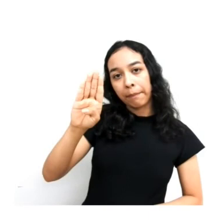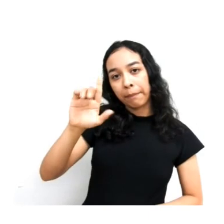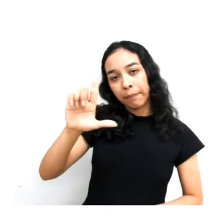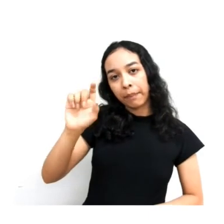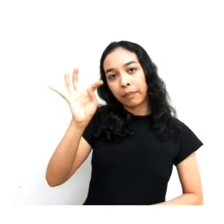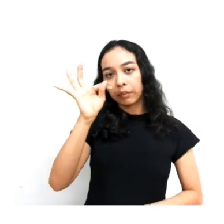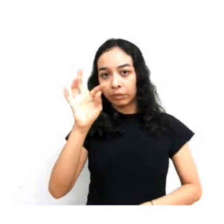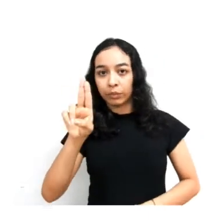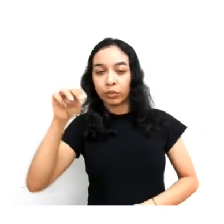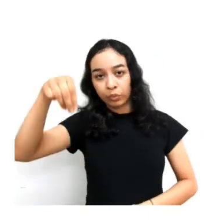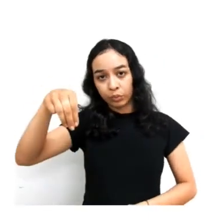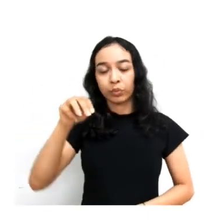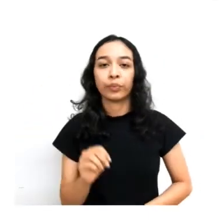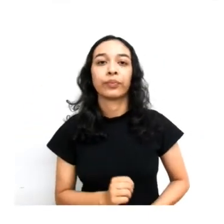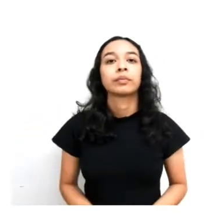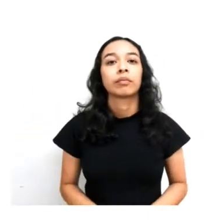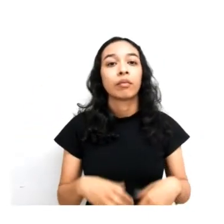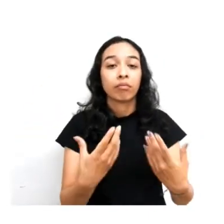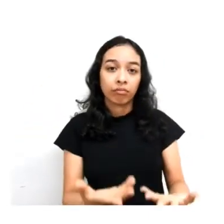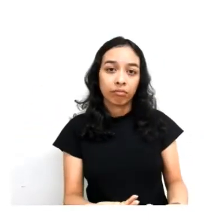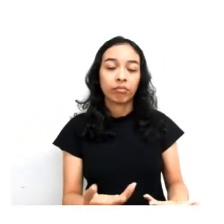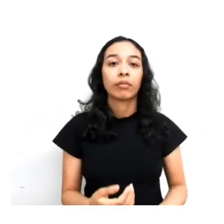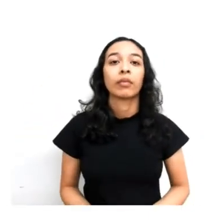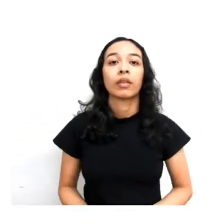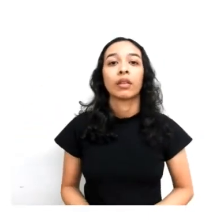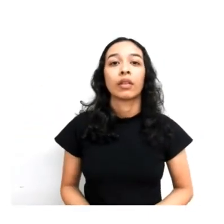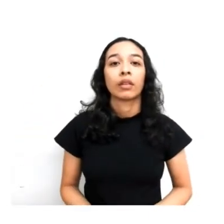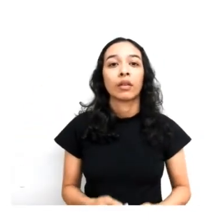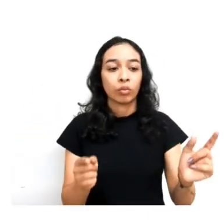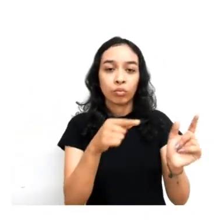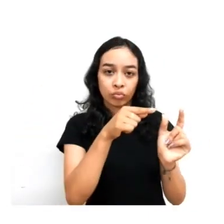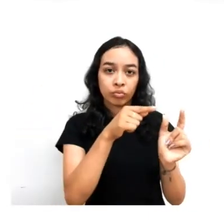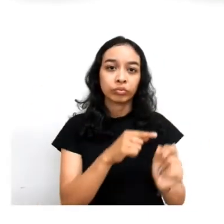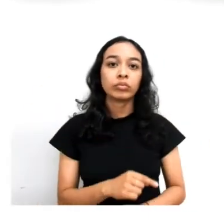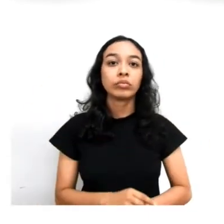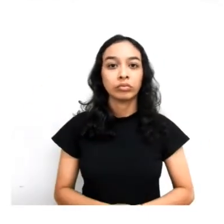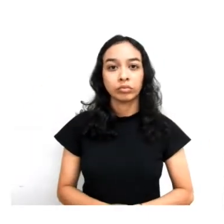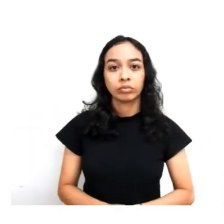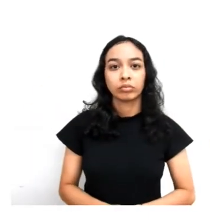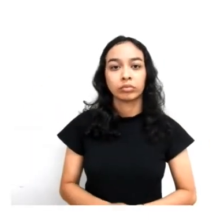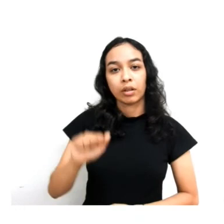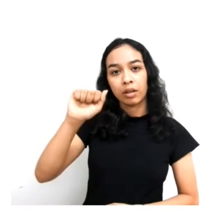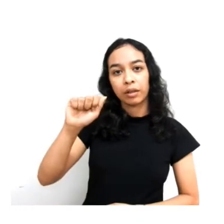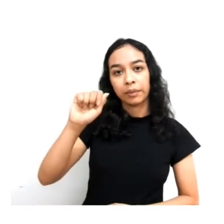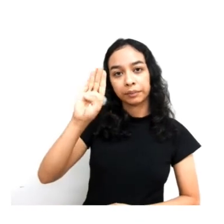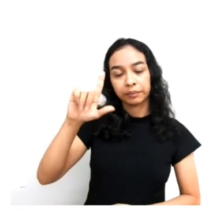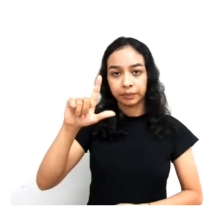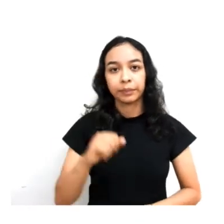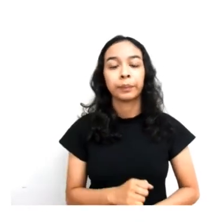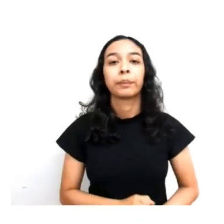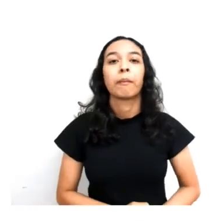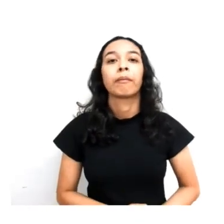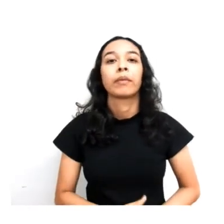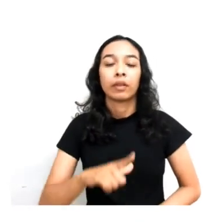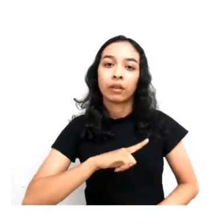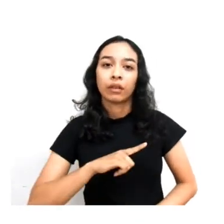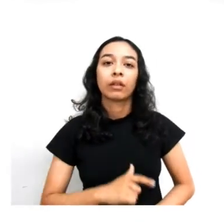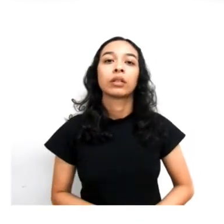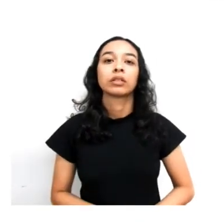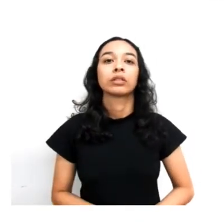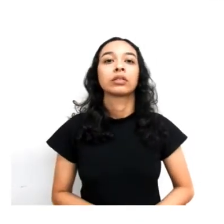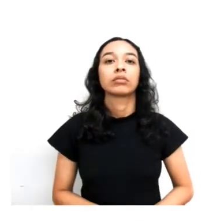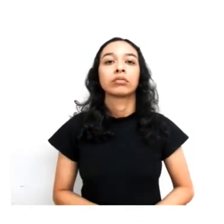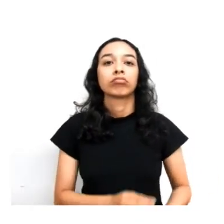de um lugar para outro. No entanto, o ablativo assumiu funções de casos extintos como o instrumental